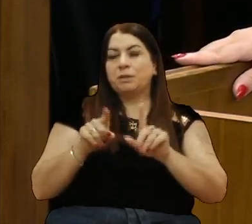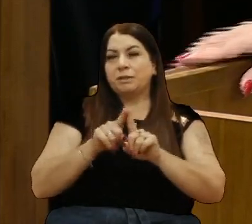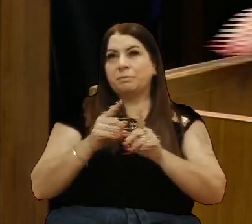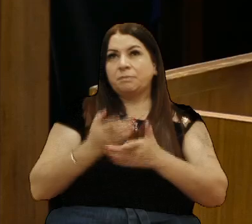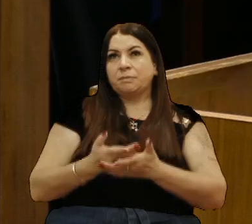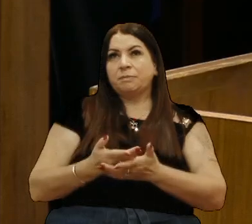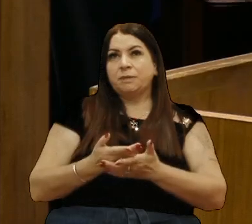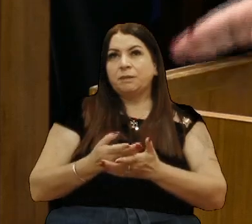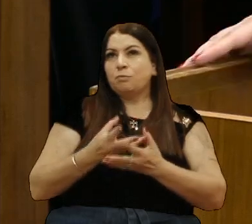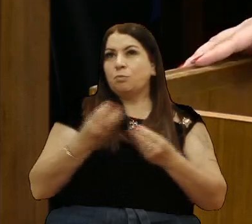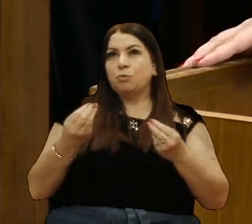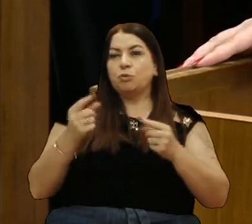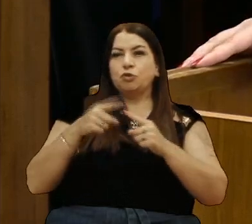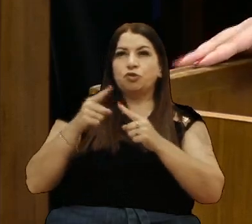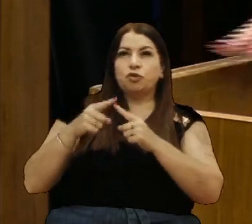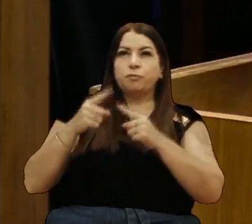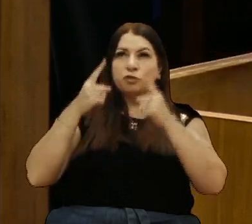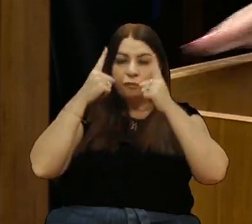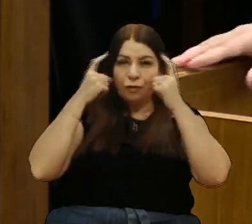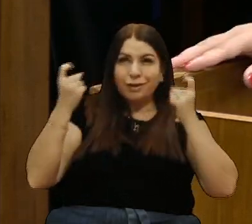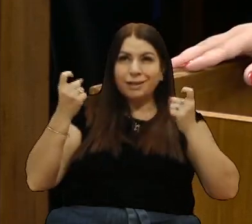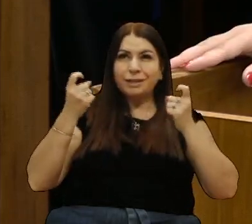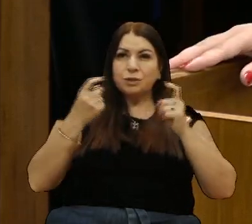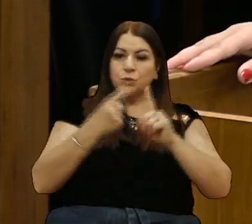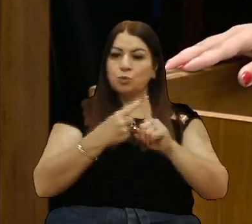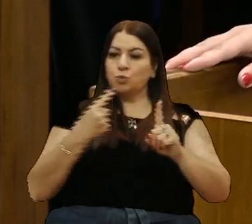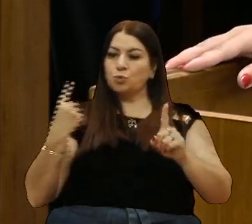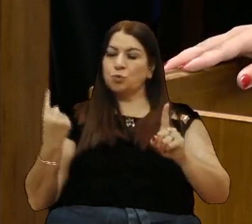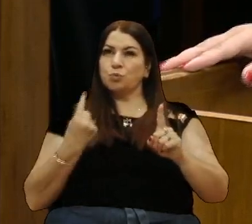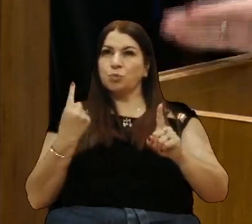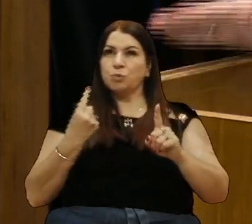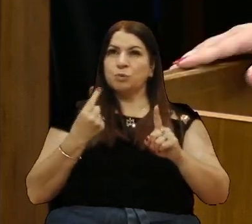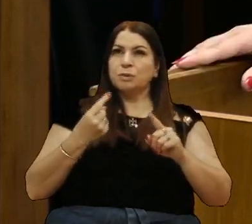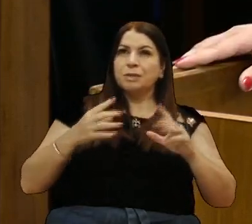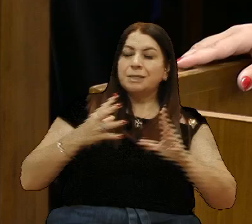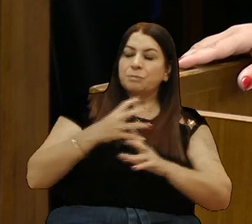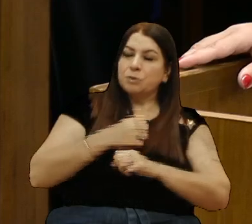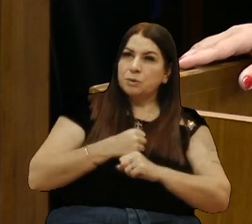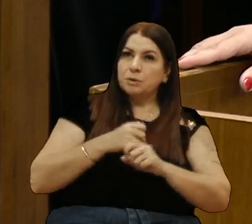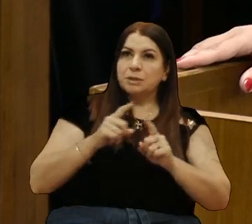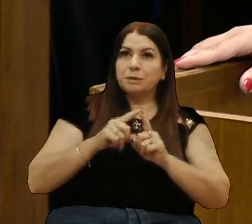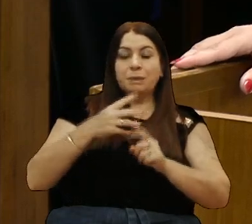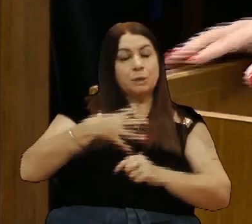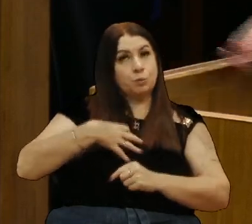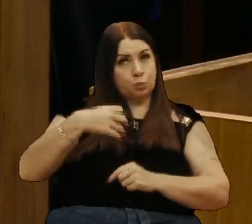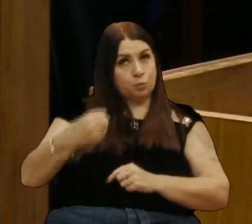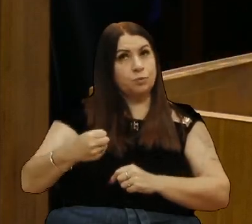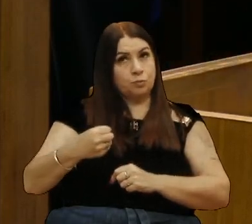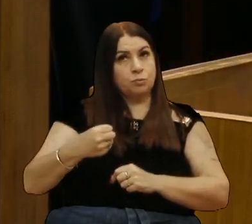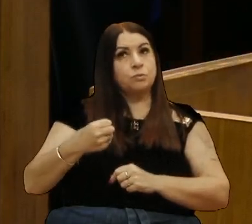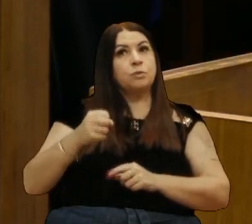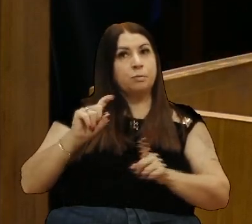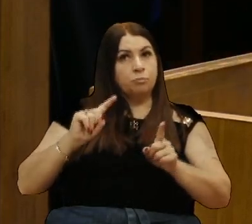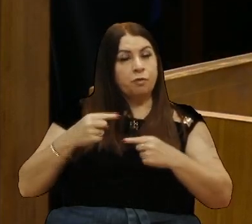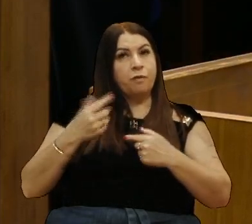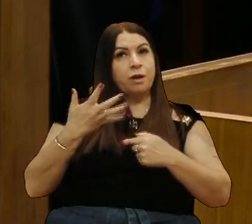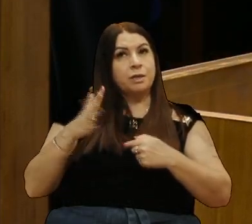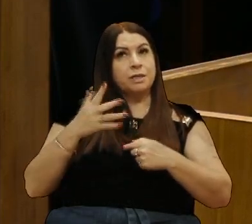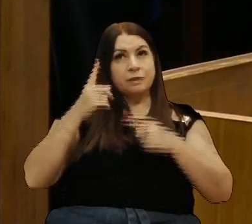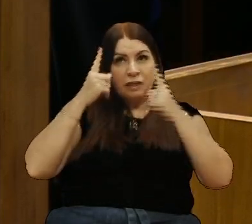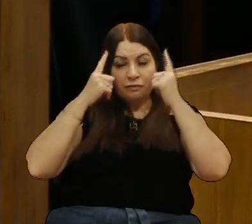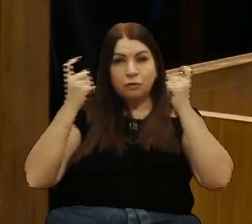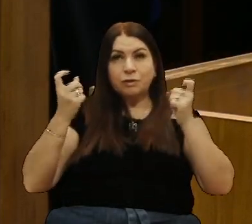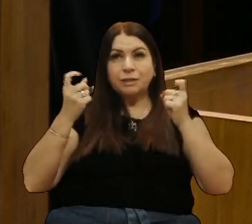de muitos tipos de violência, o isolamento, a depressão e até o suicídio, né? E provoca muitas vezes a